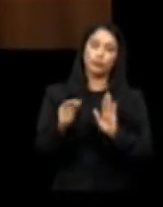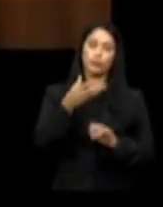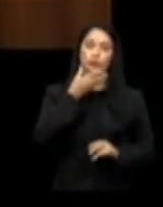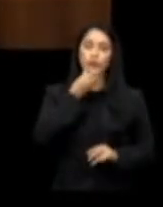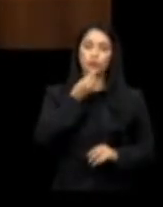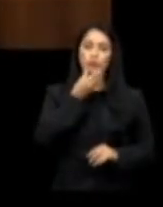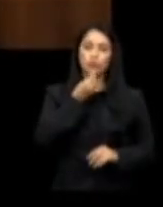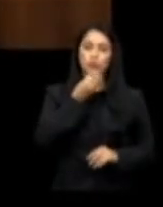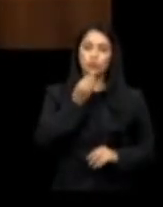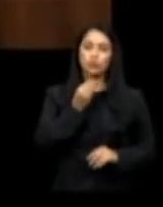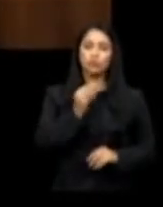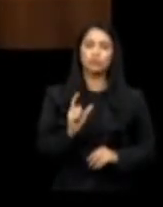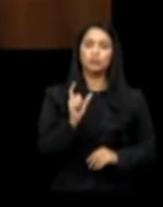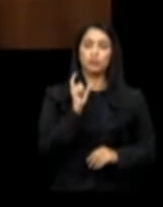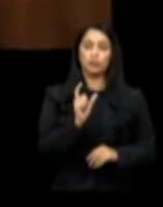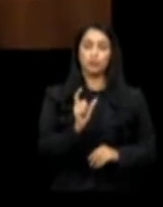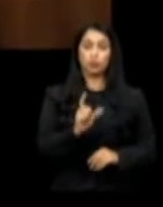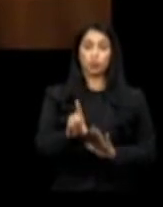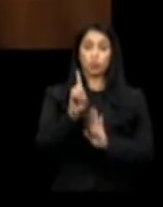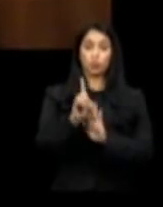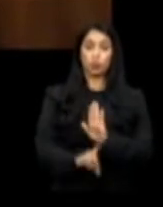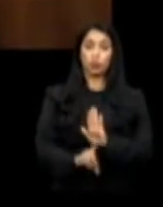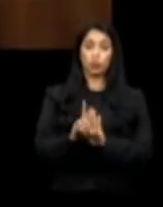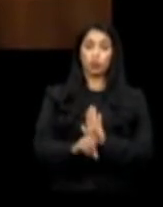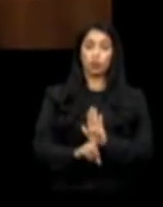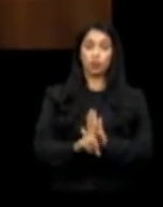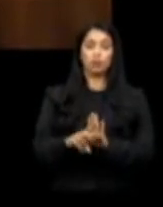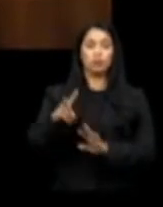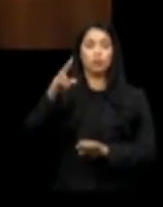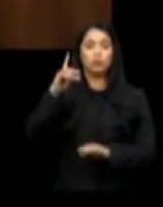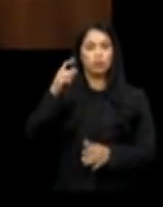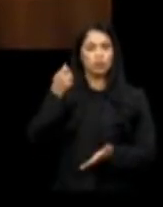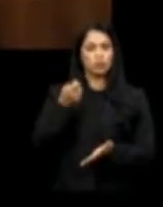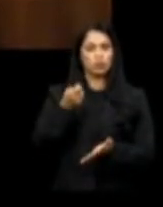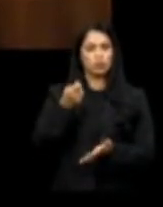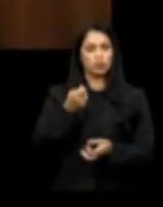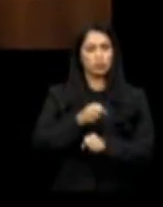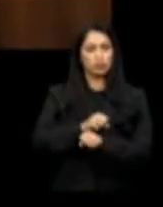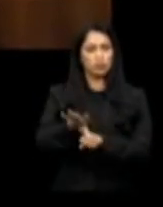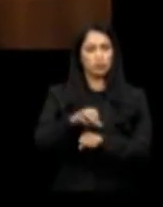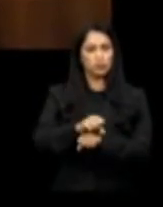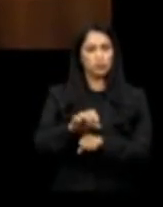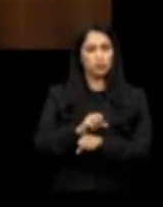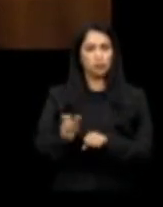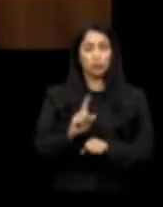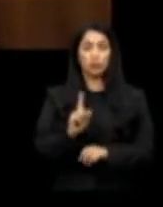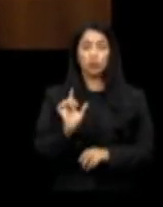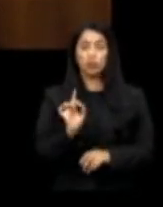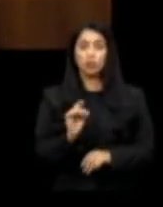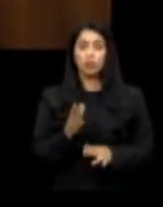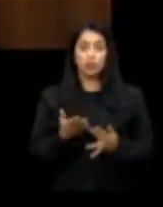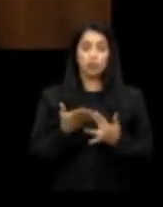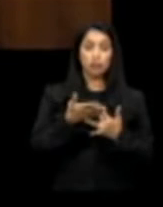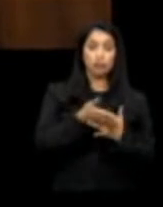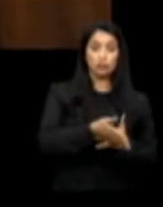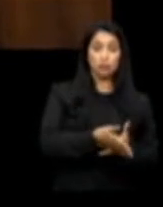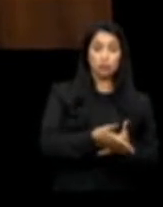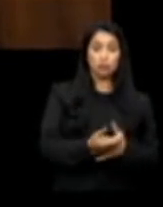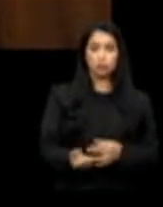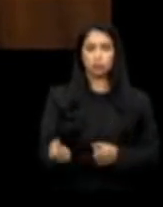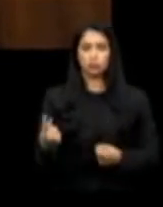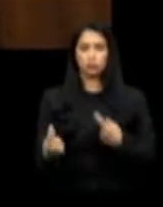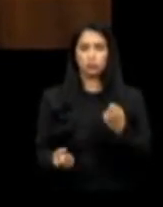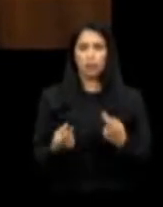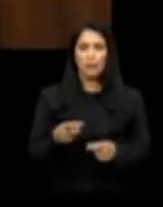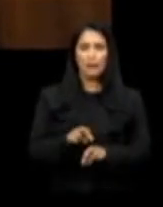a característica especial do direito à autodeterminação informativa não é resultante de um intervencionismo episódico,